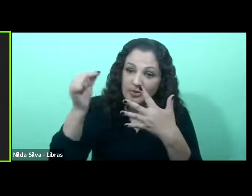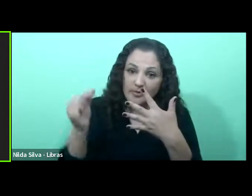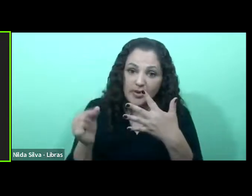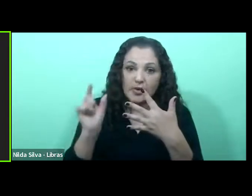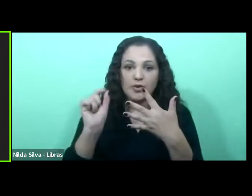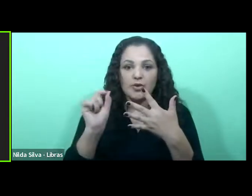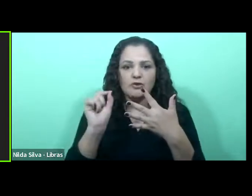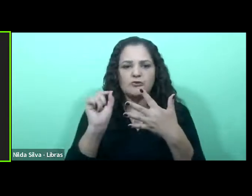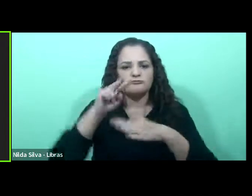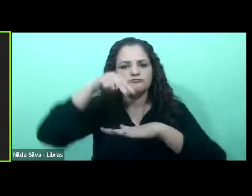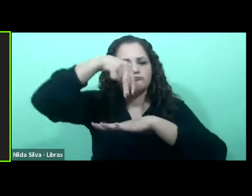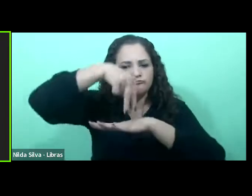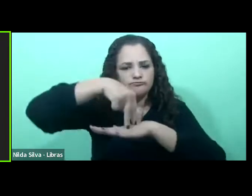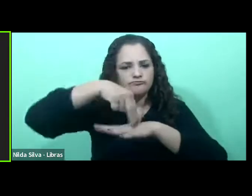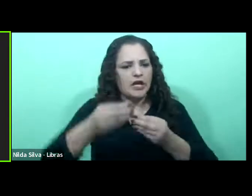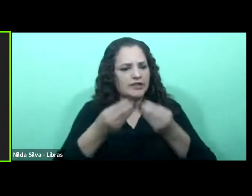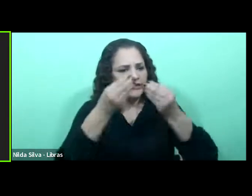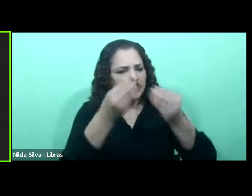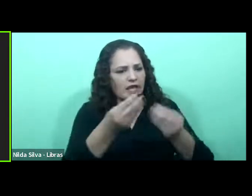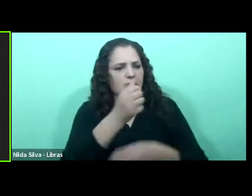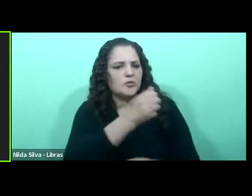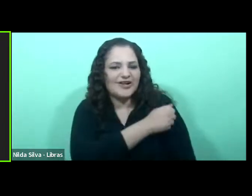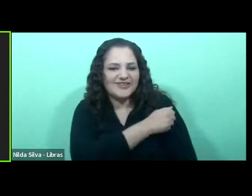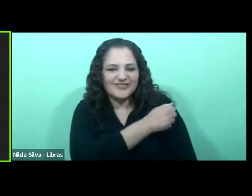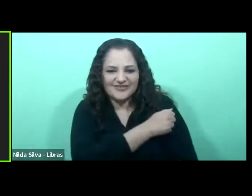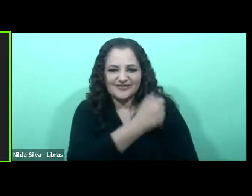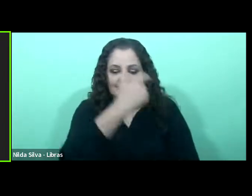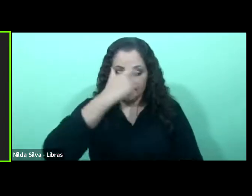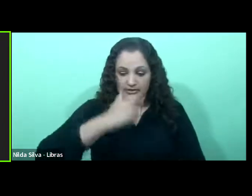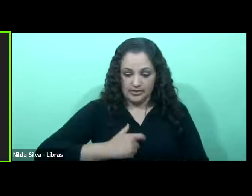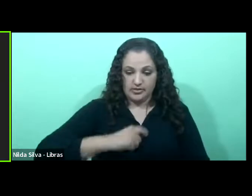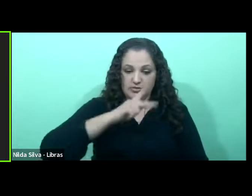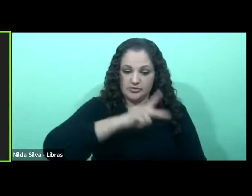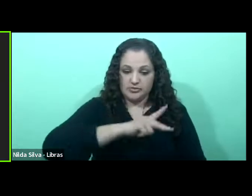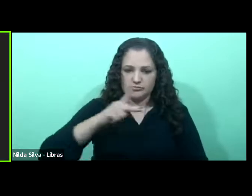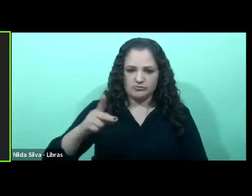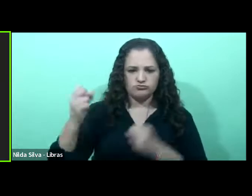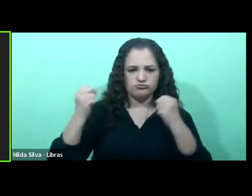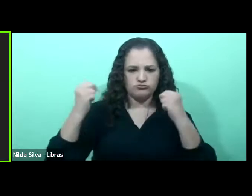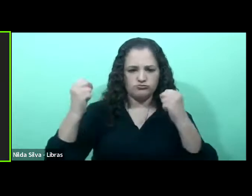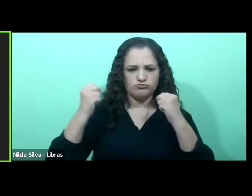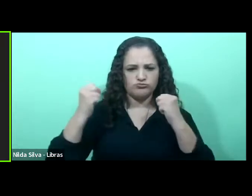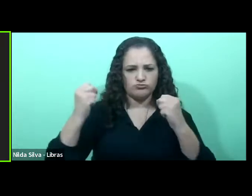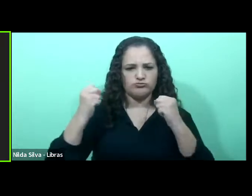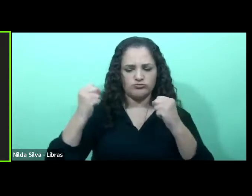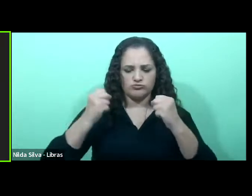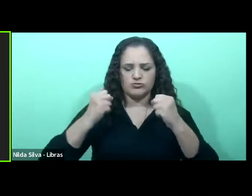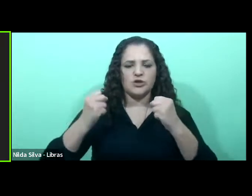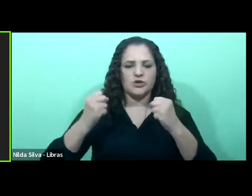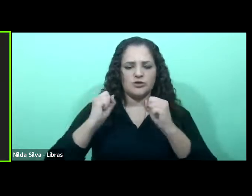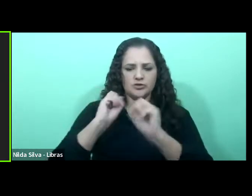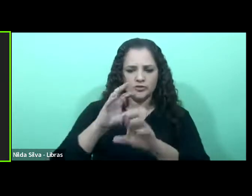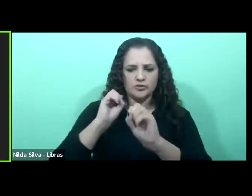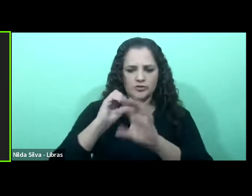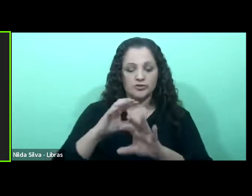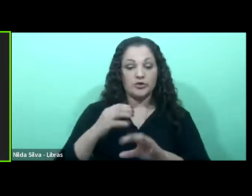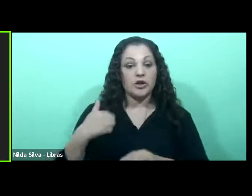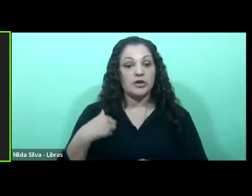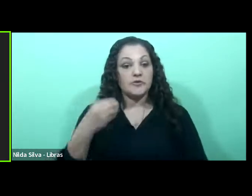uma autonomia para o seu aluno. E eu, como professor de educação física, eu procuro fazer sempre parcerias